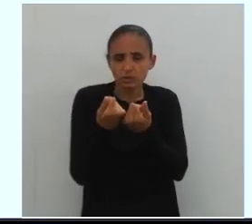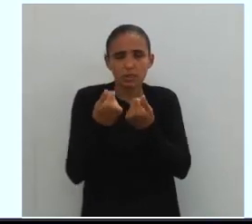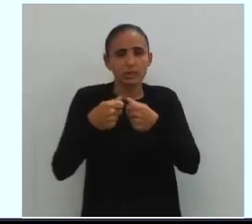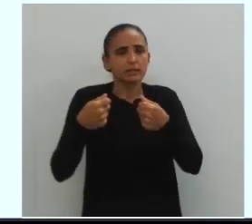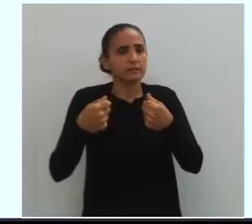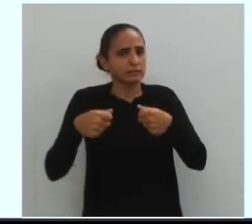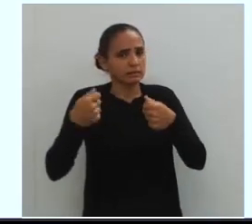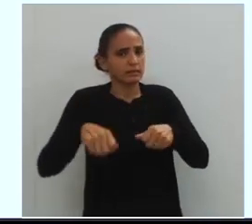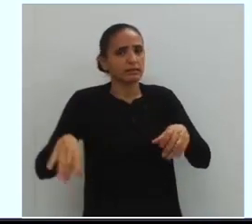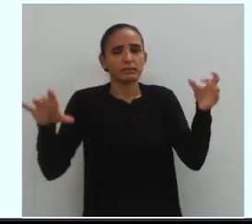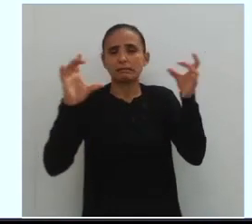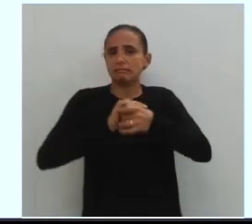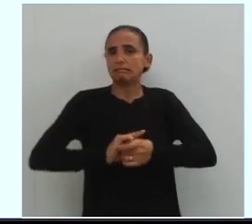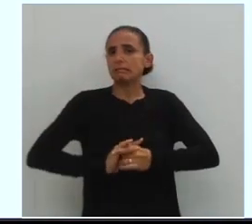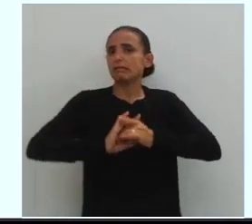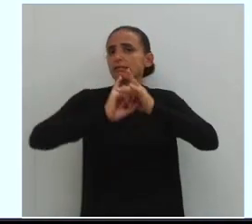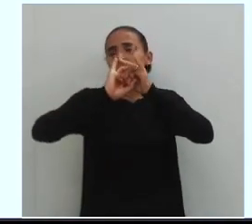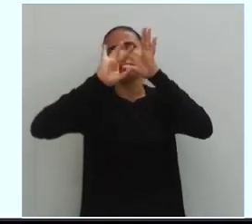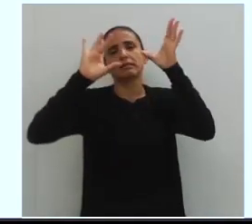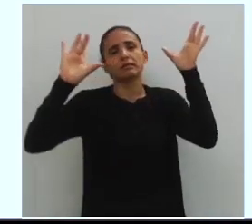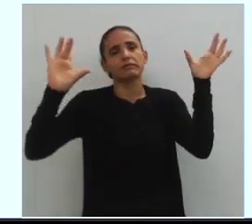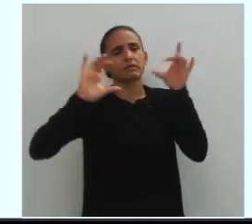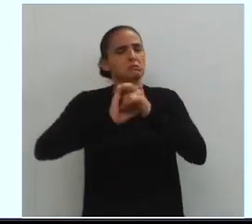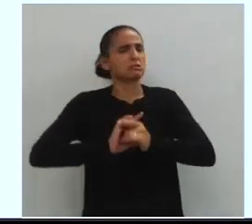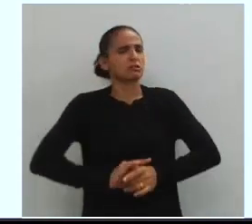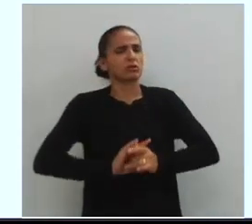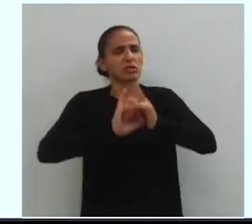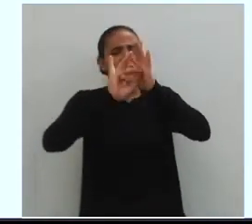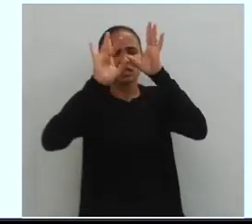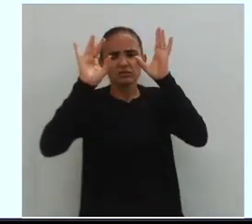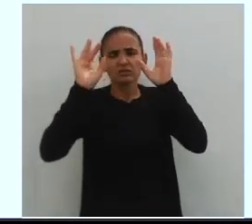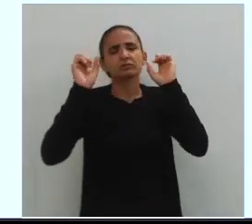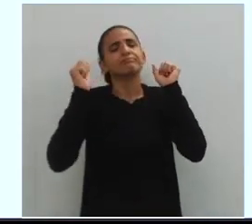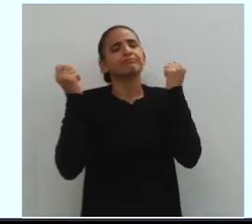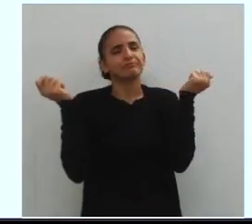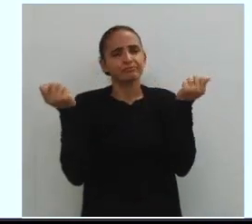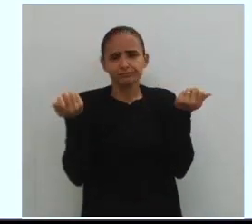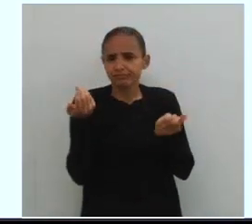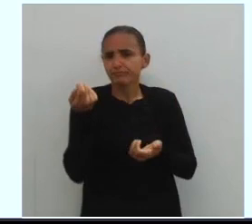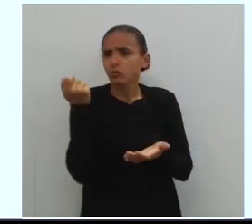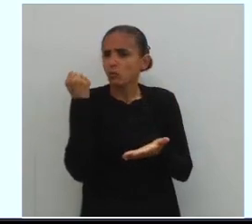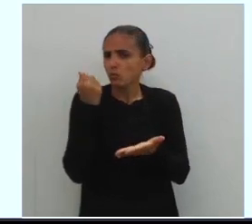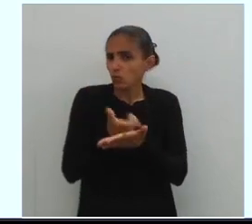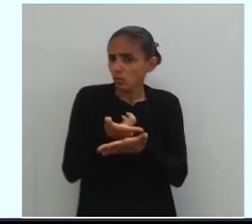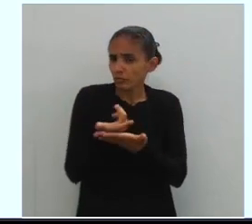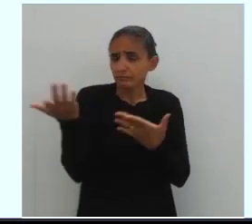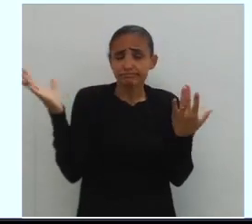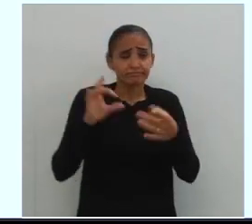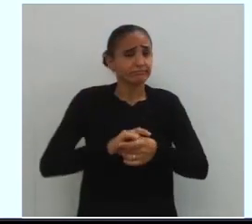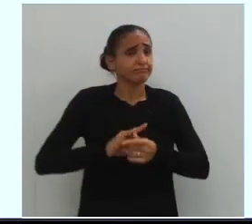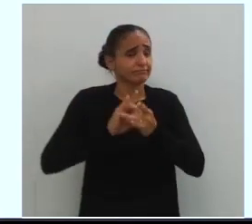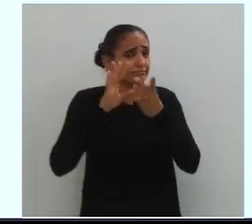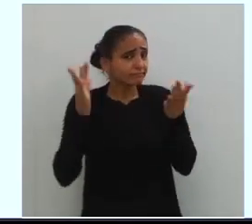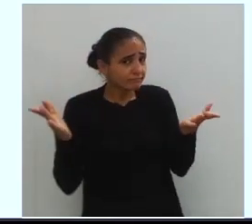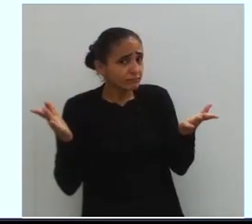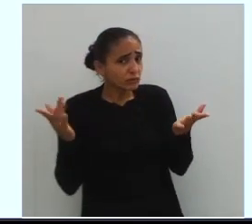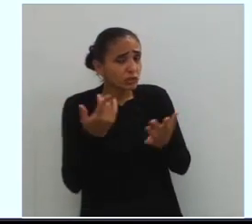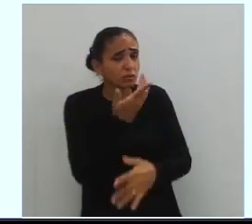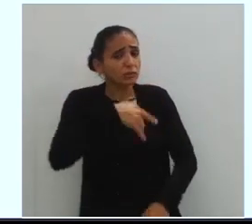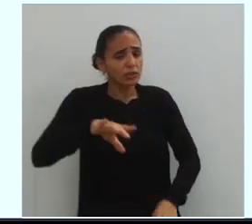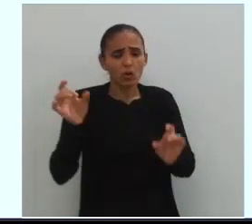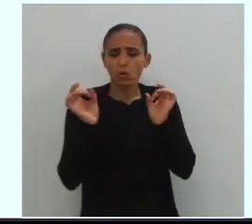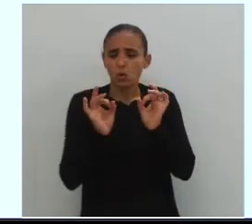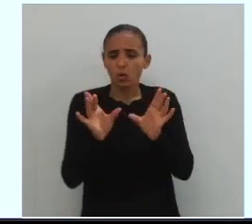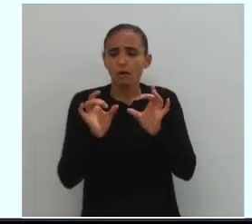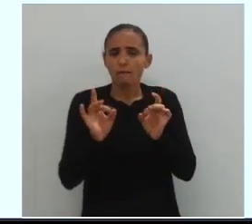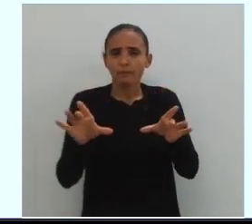drogas que a gente chama de lícitas, ou seja, você pode comprar, livremente porque o